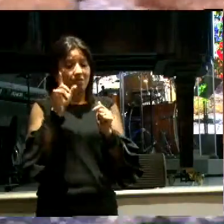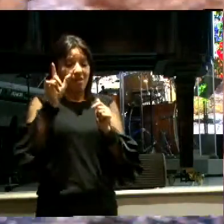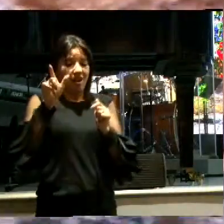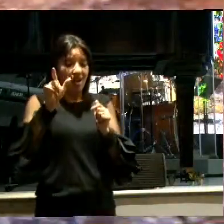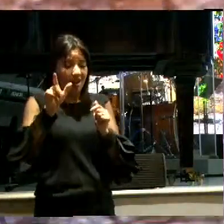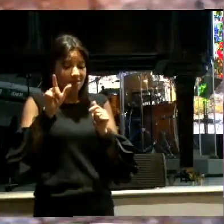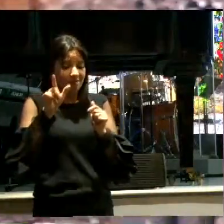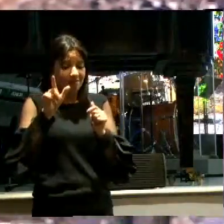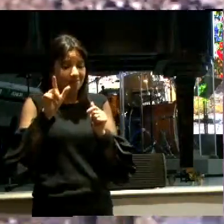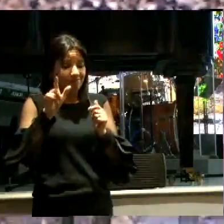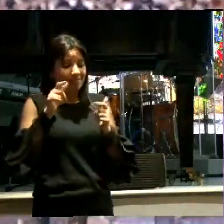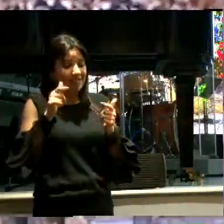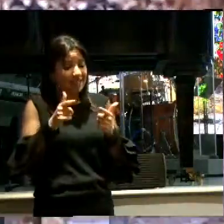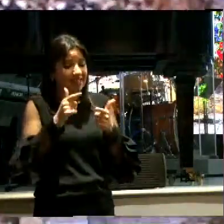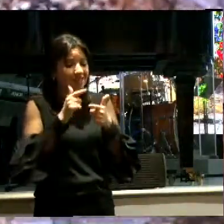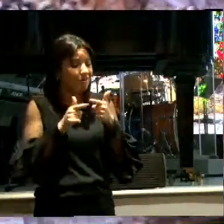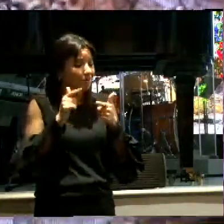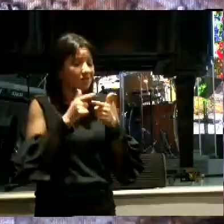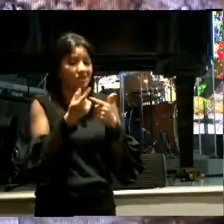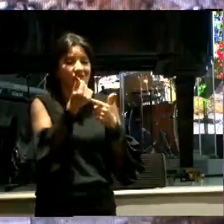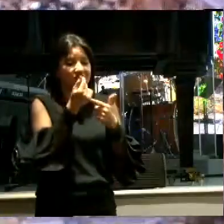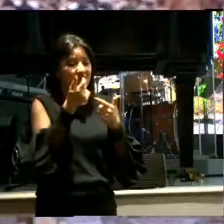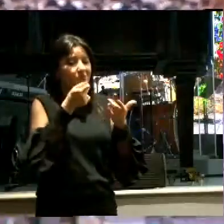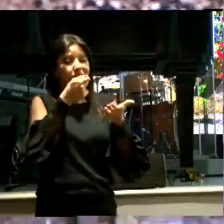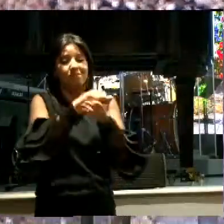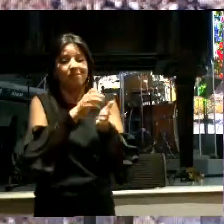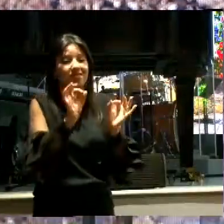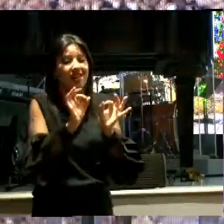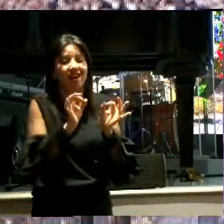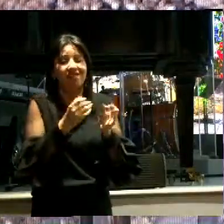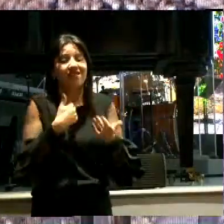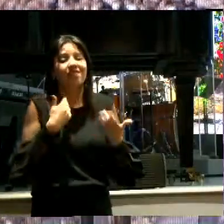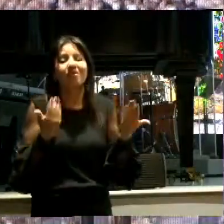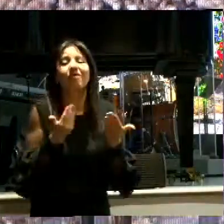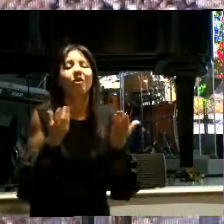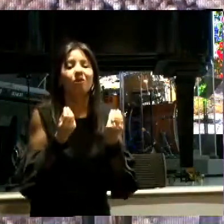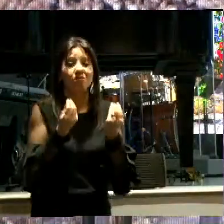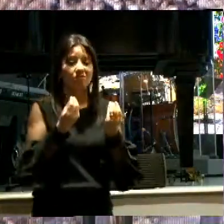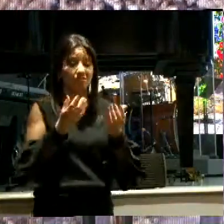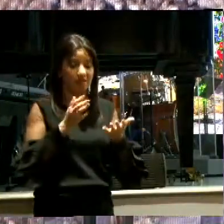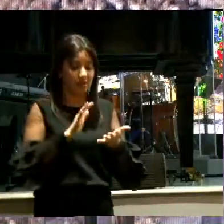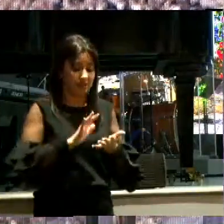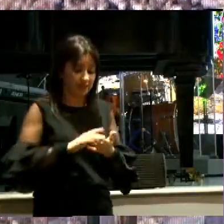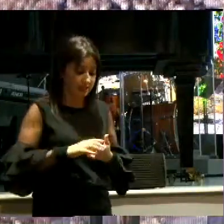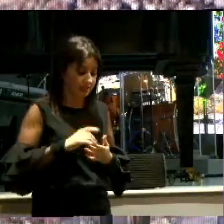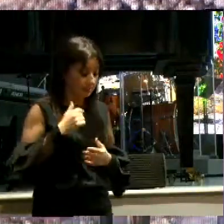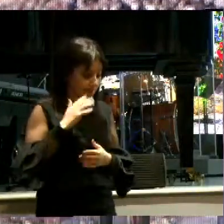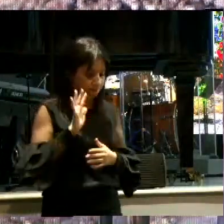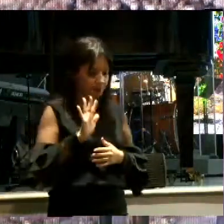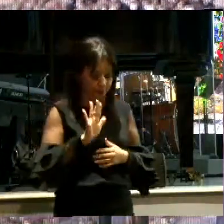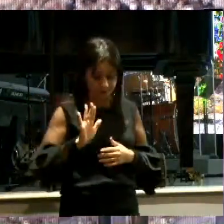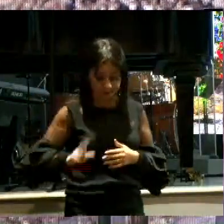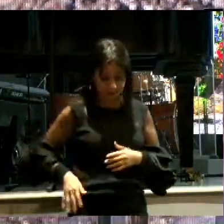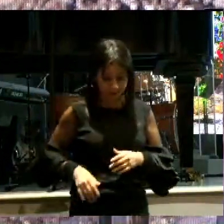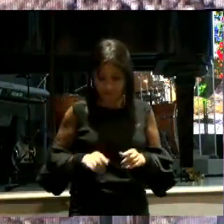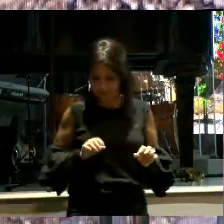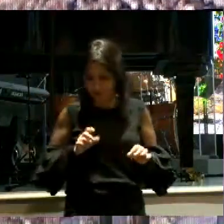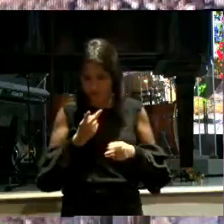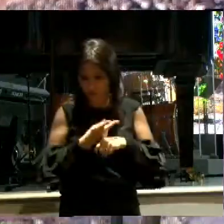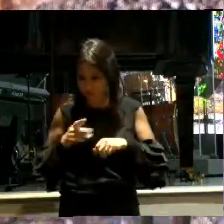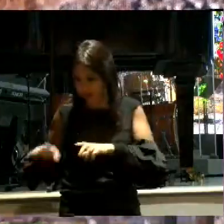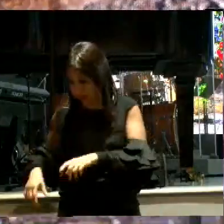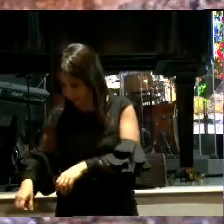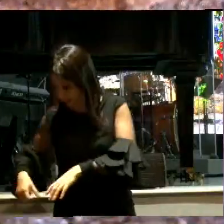peguei minha Bíblia, folhei, marquei, aí estou caçando uma sacolinha lá, a única sacola que eu achei foi